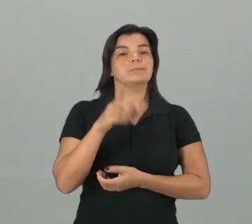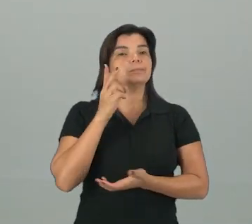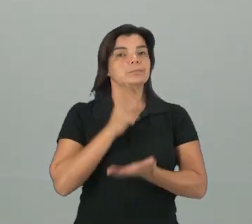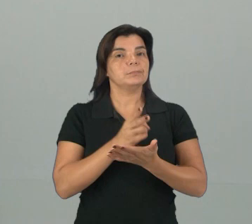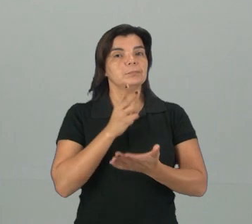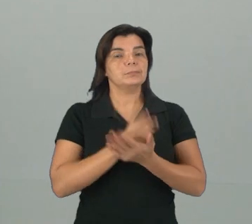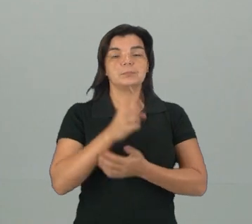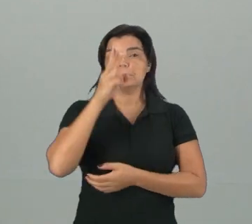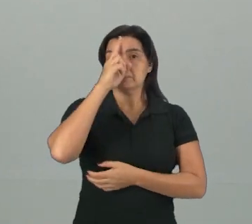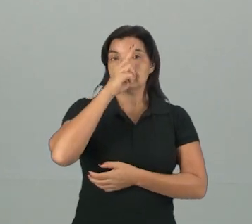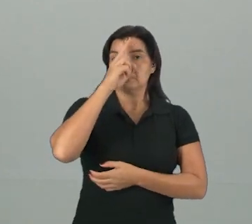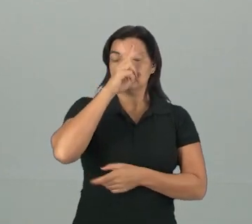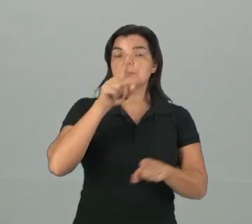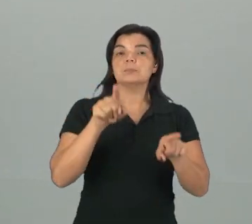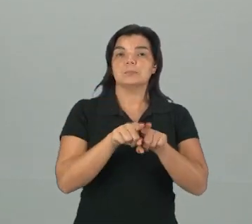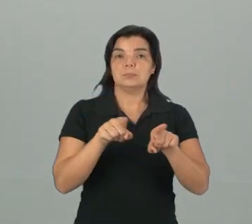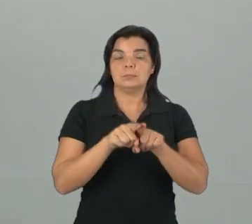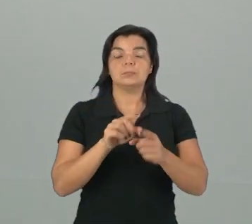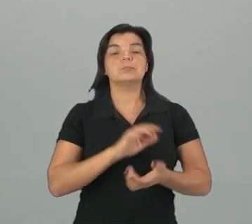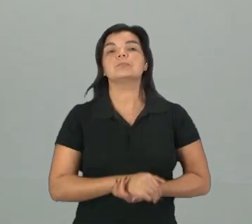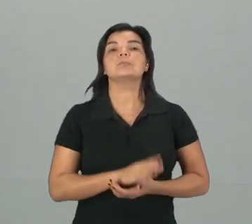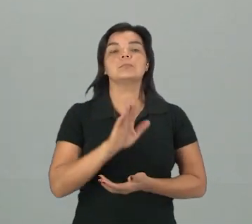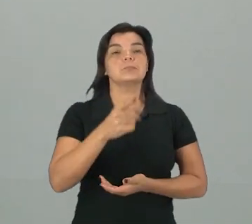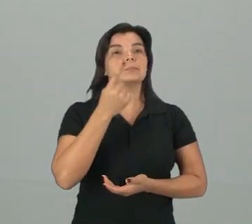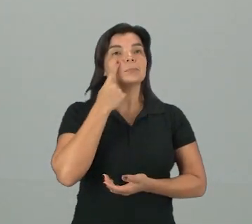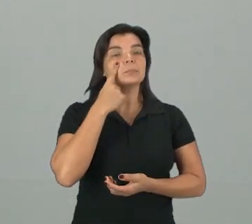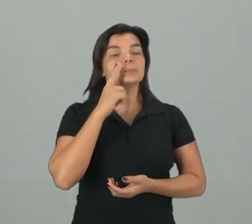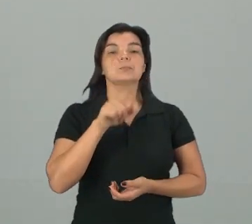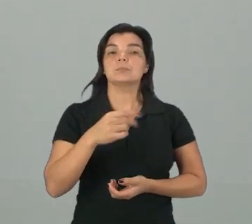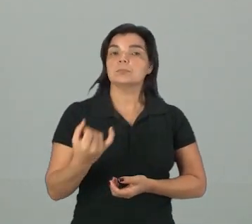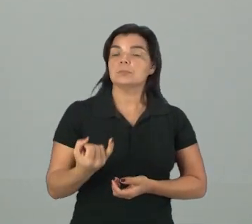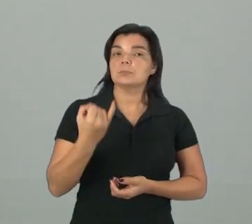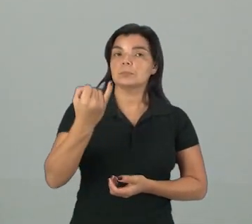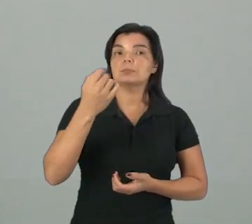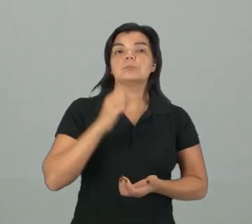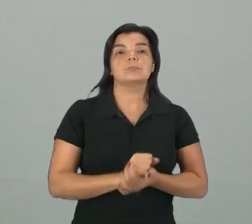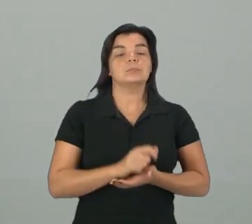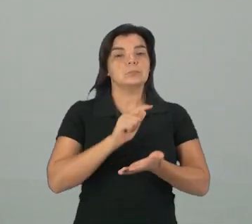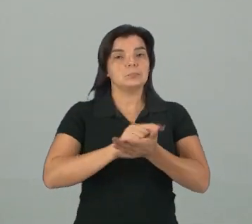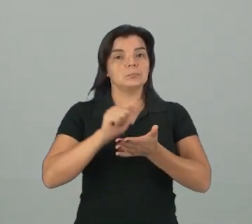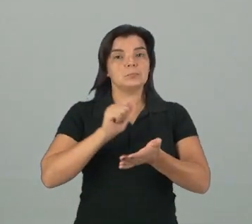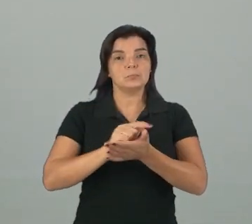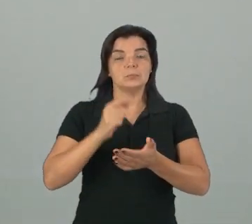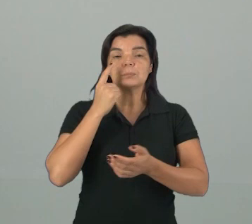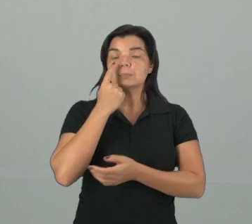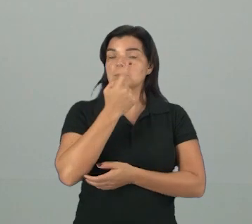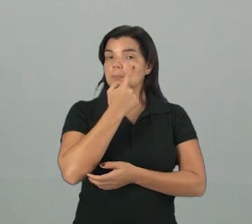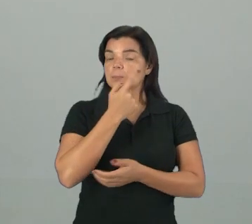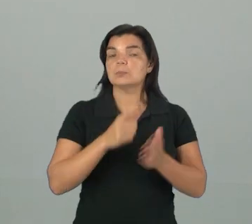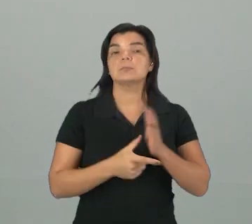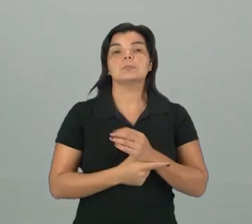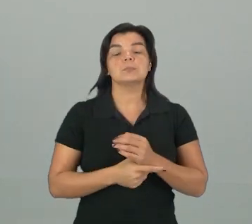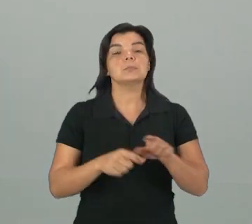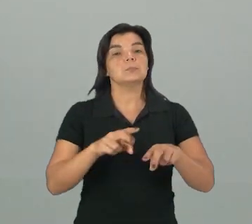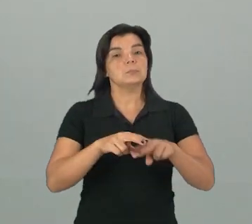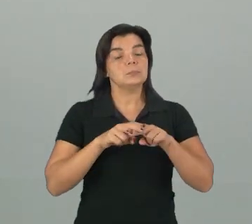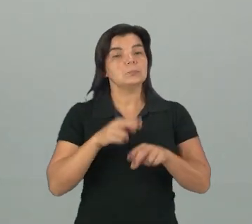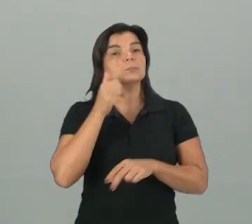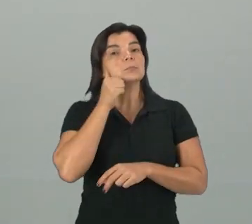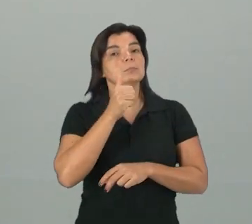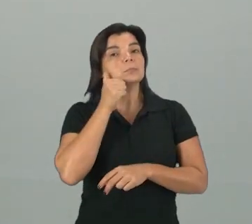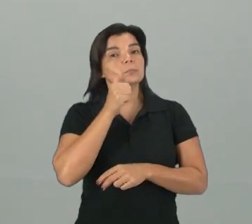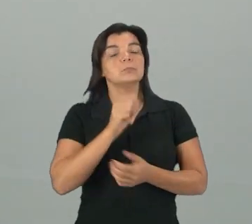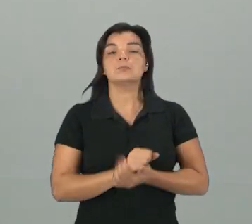diariamente. Lembrando então alguns pontos que nós já vimos. É importante fazer a limpeza dos nossos olhos e para as